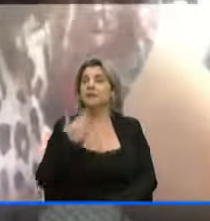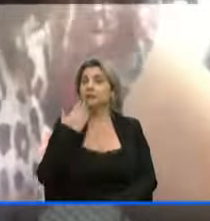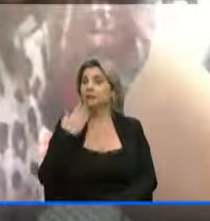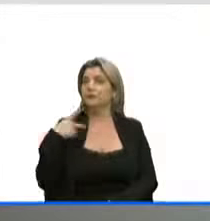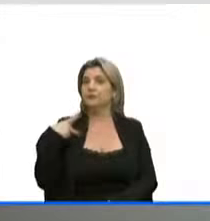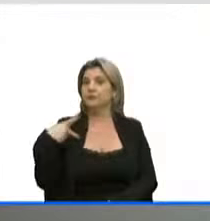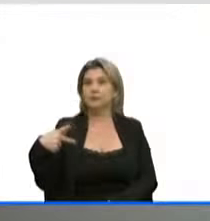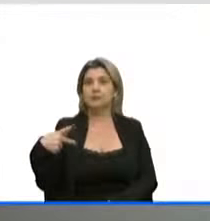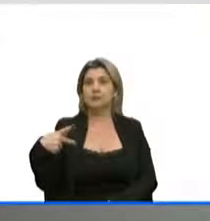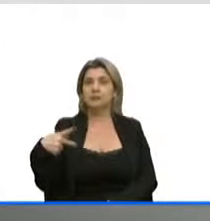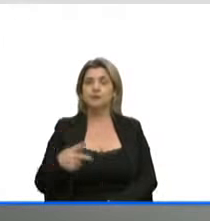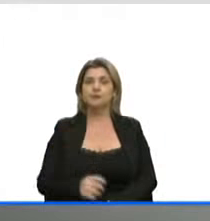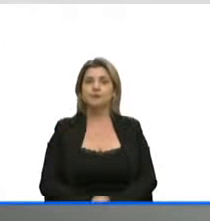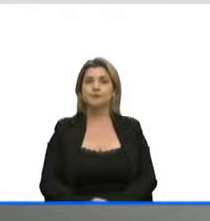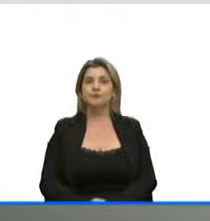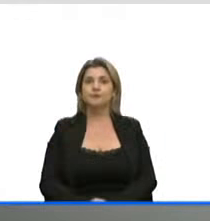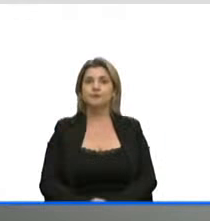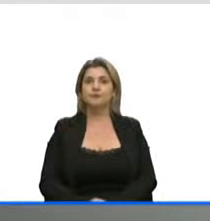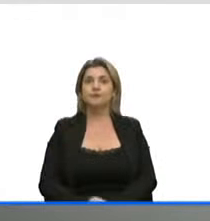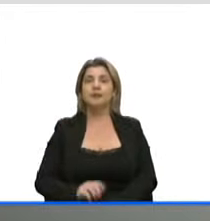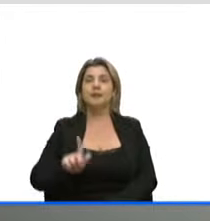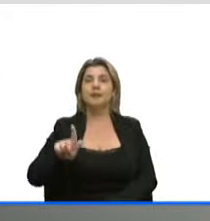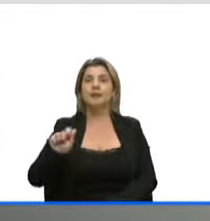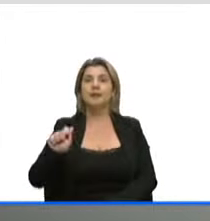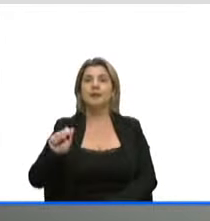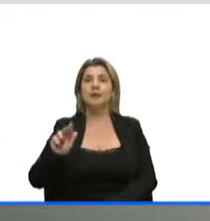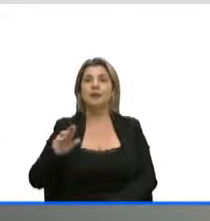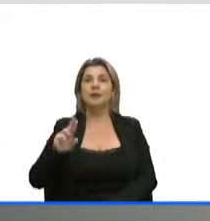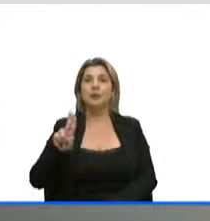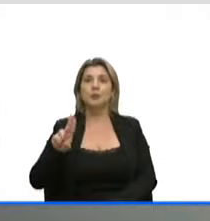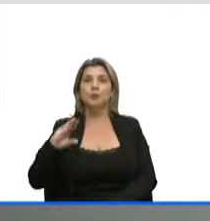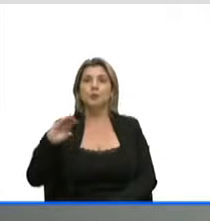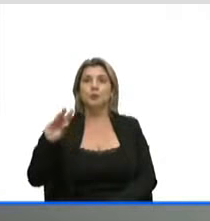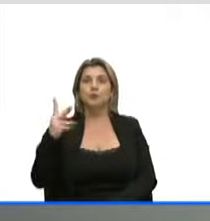Favorável, presidente. Obrigada. Gaúcho da Geral?